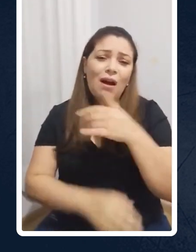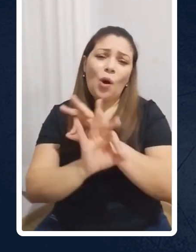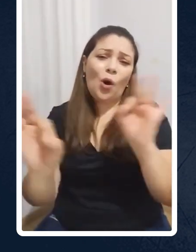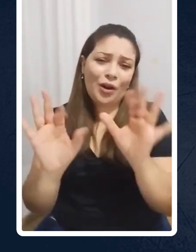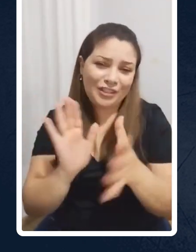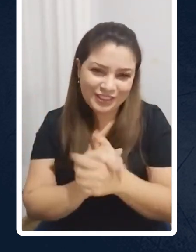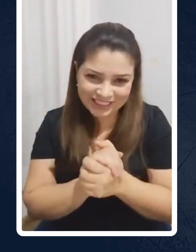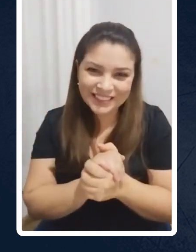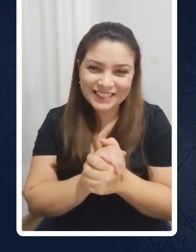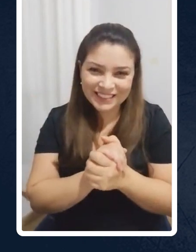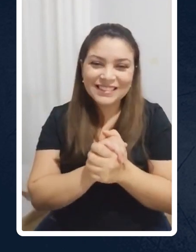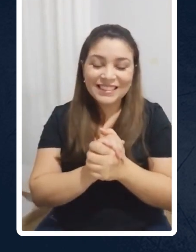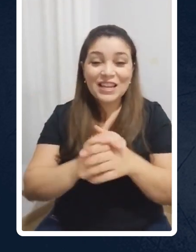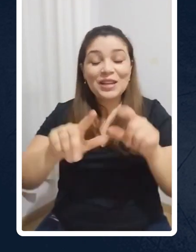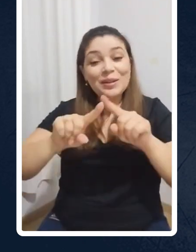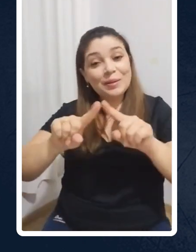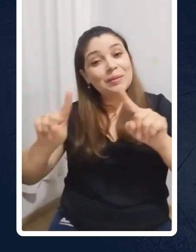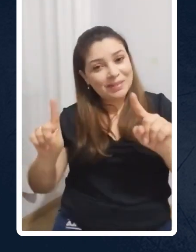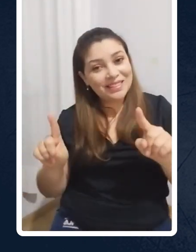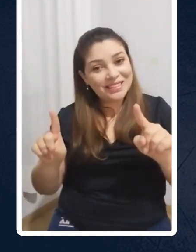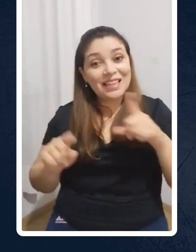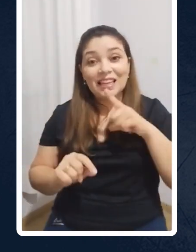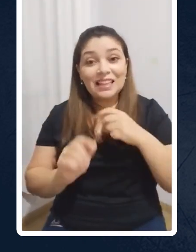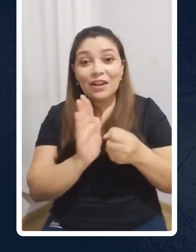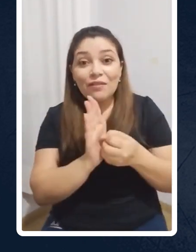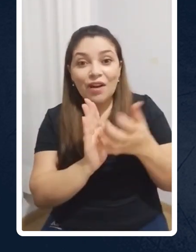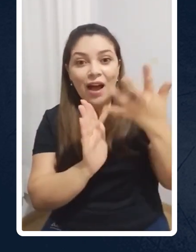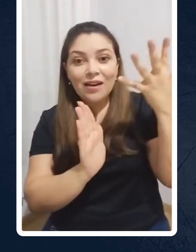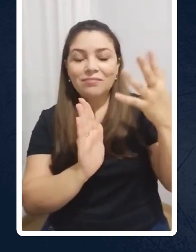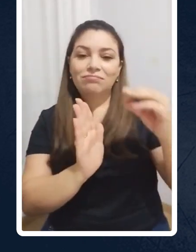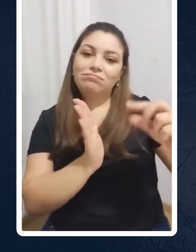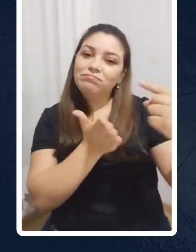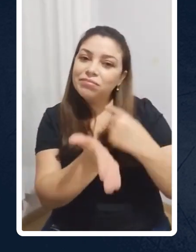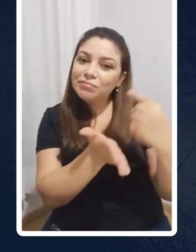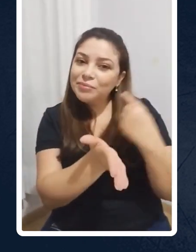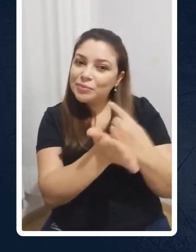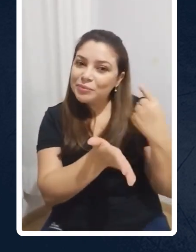Mas chegaram várias perguntas.